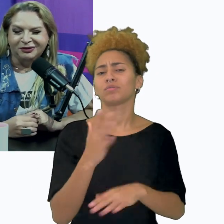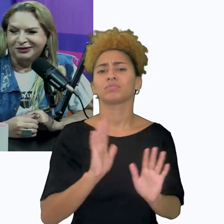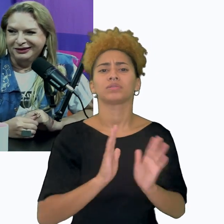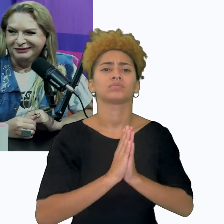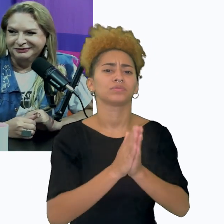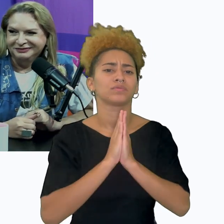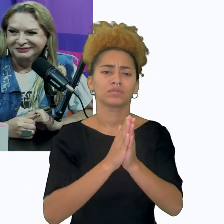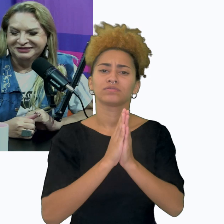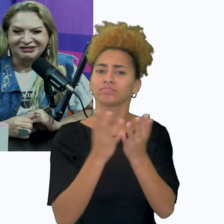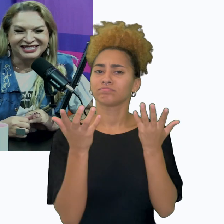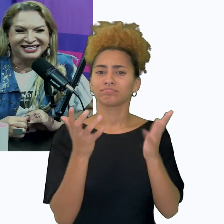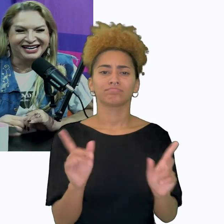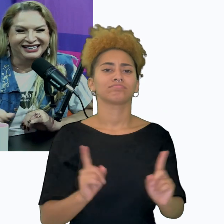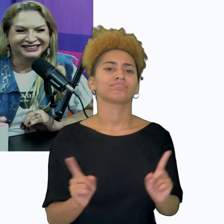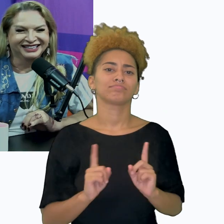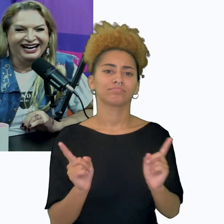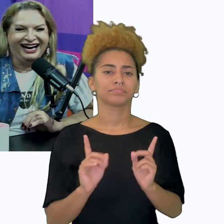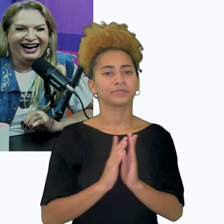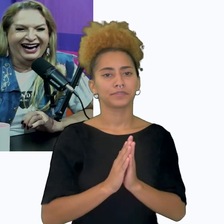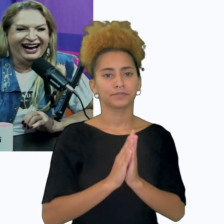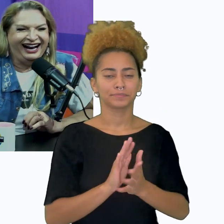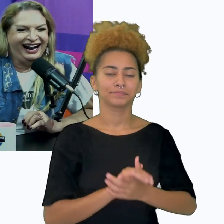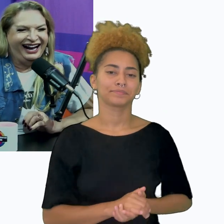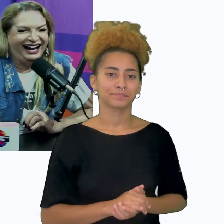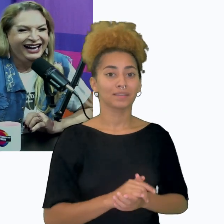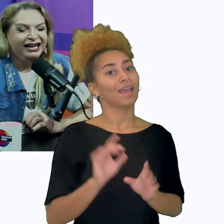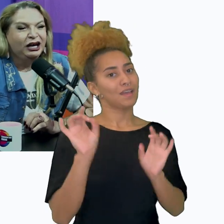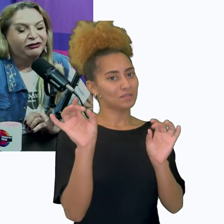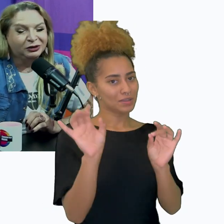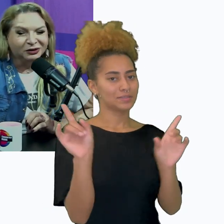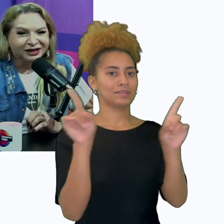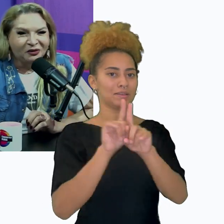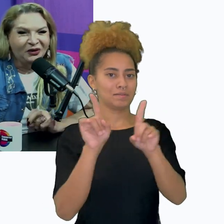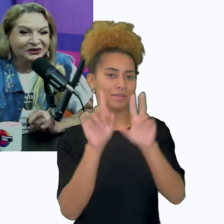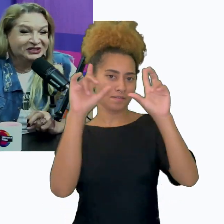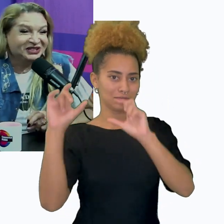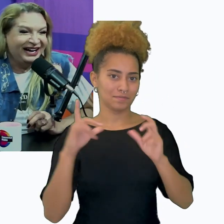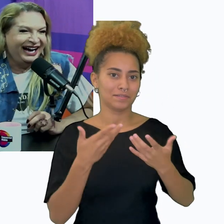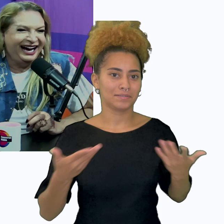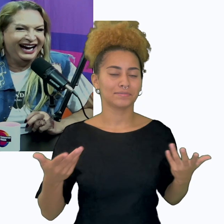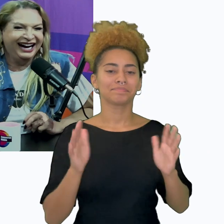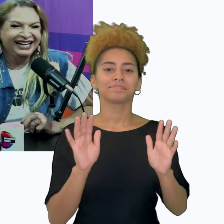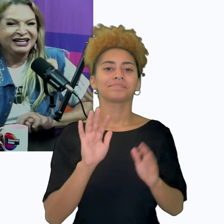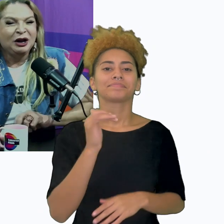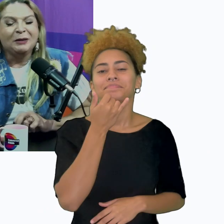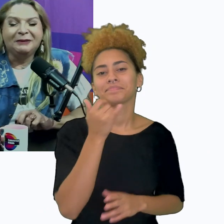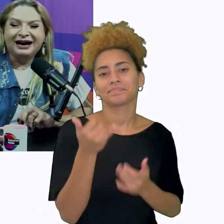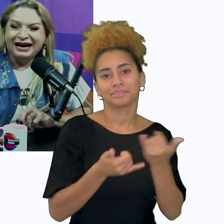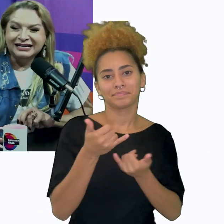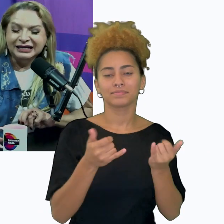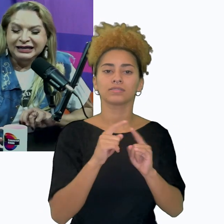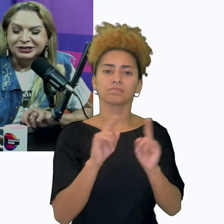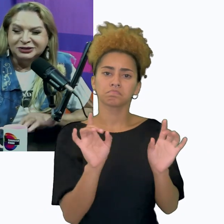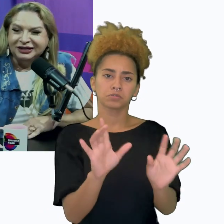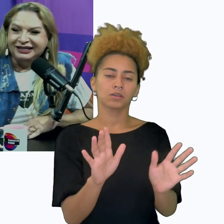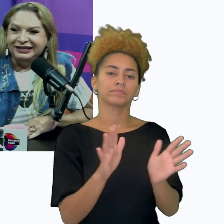favor. Nem o privacy não vai, o privacy não. Vendo conteúdo já. Mas